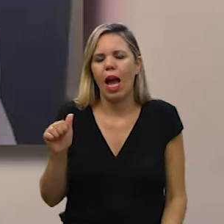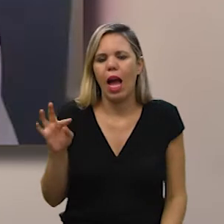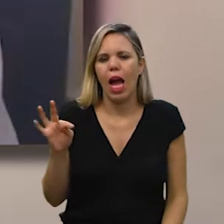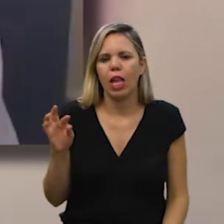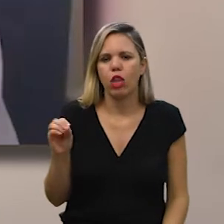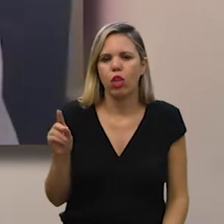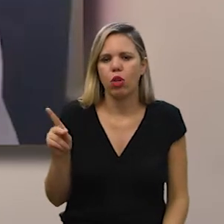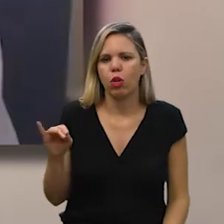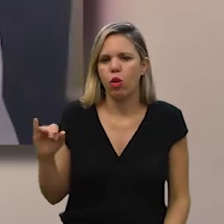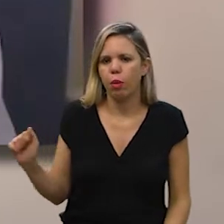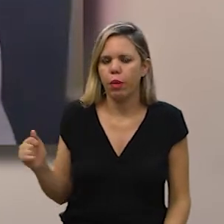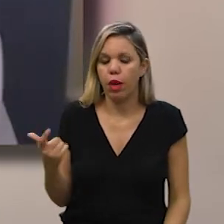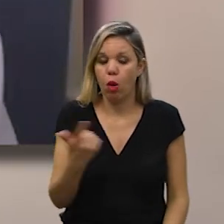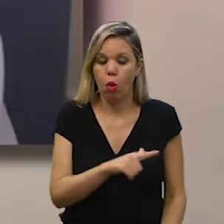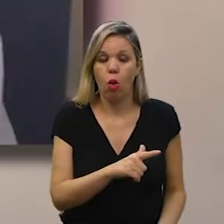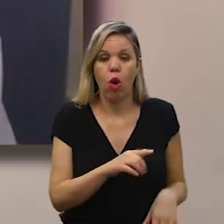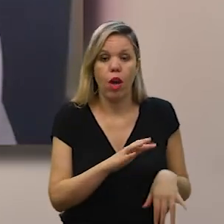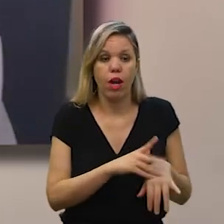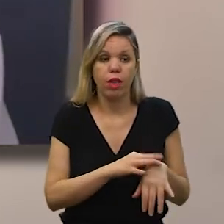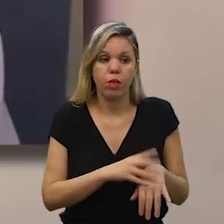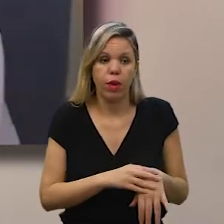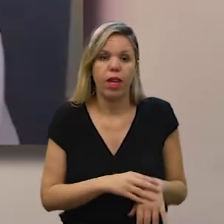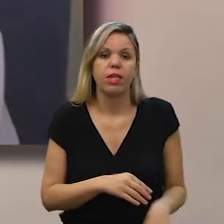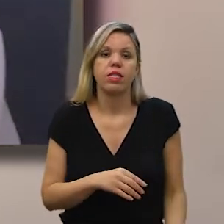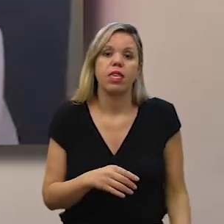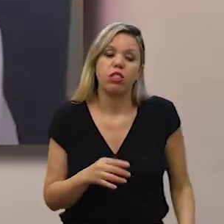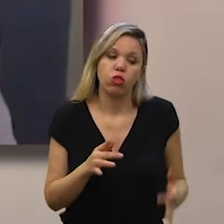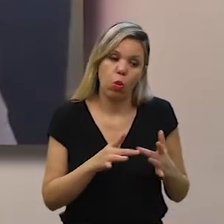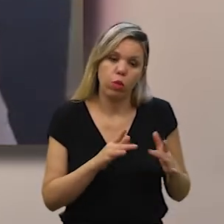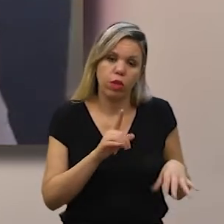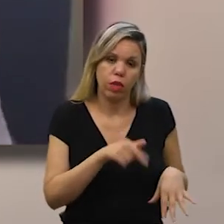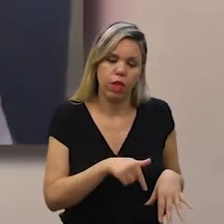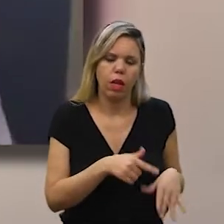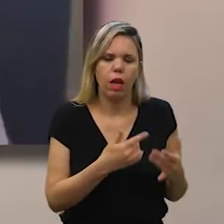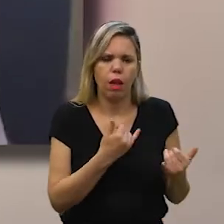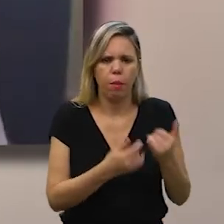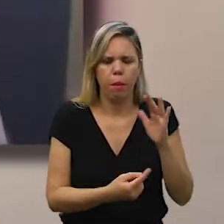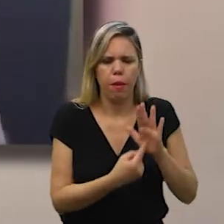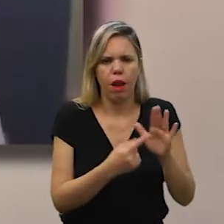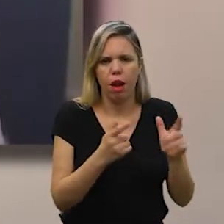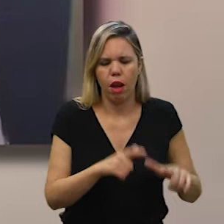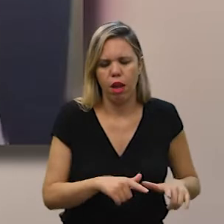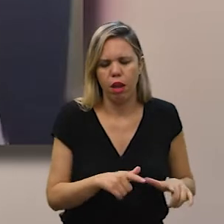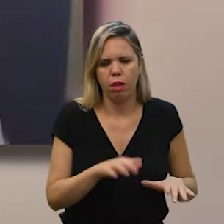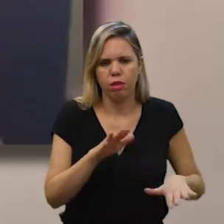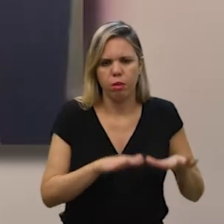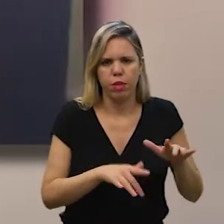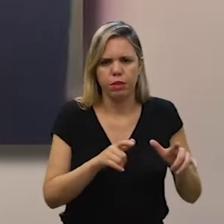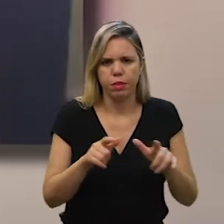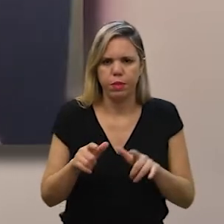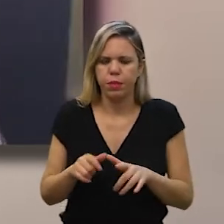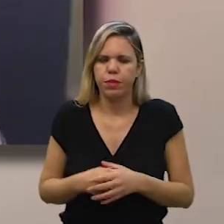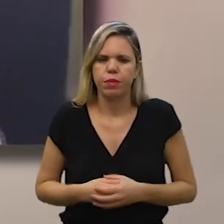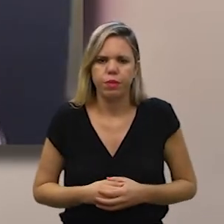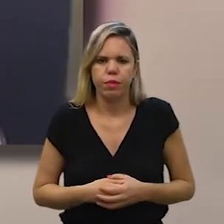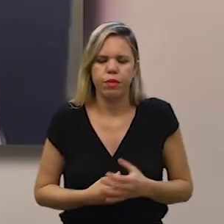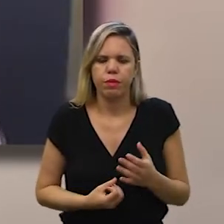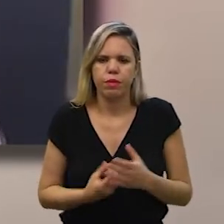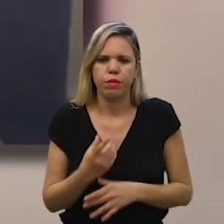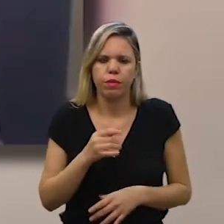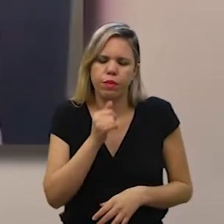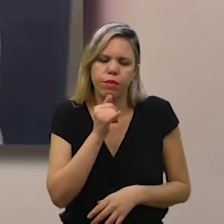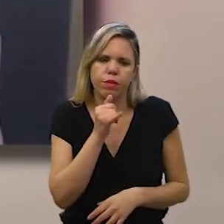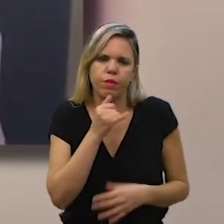atópica. Só que a dermatite de contato, ela aparece em lugares específicos, da